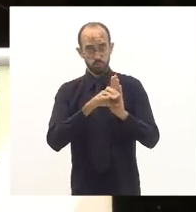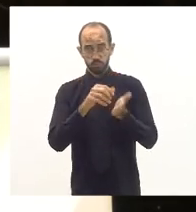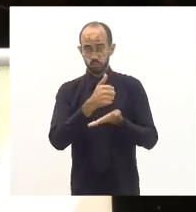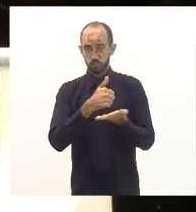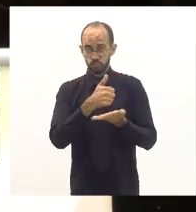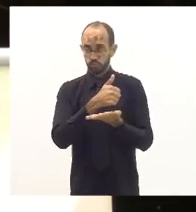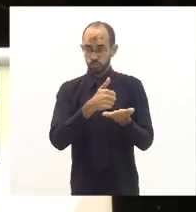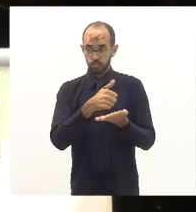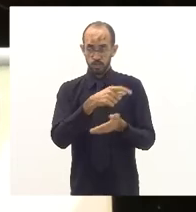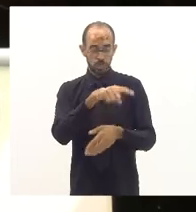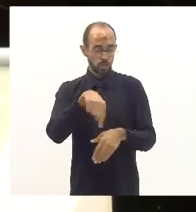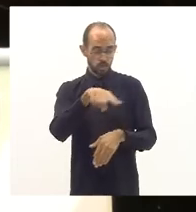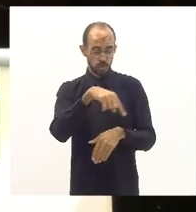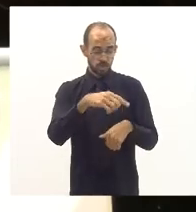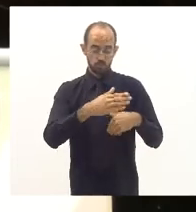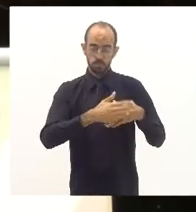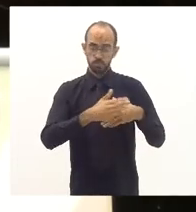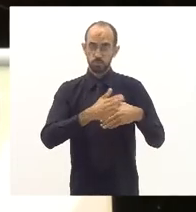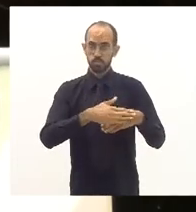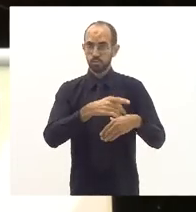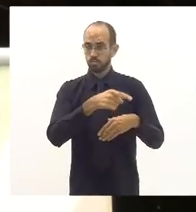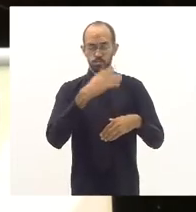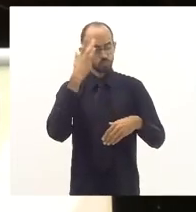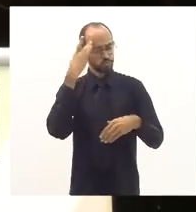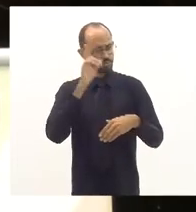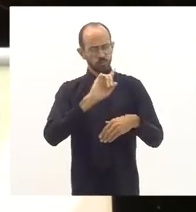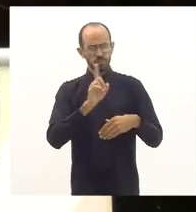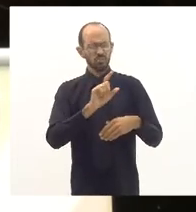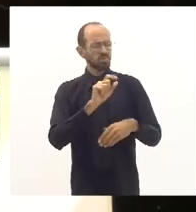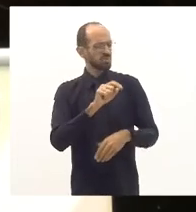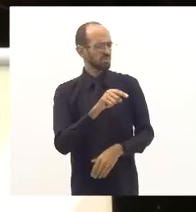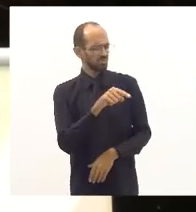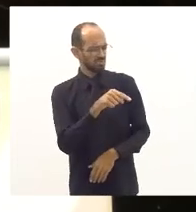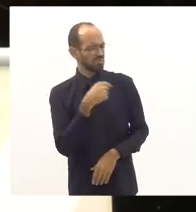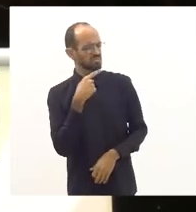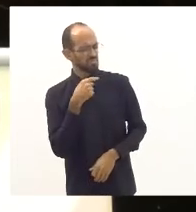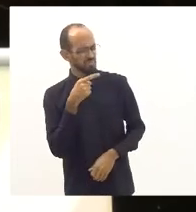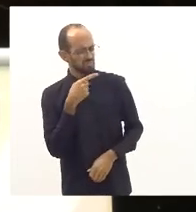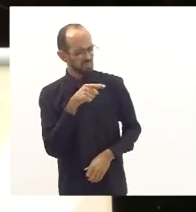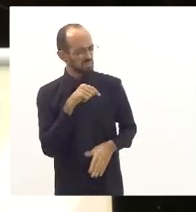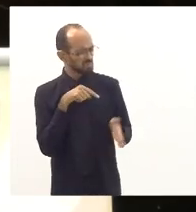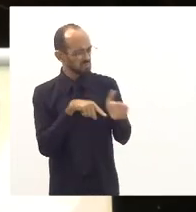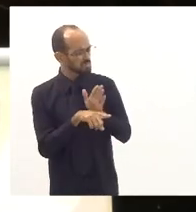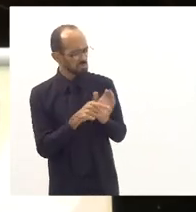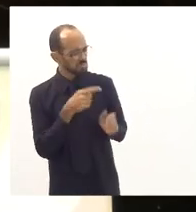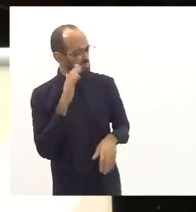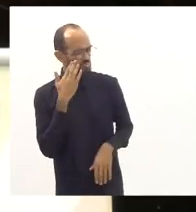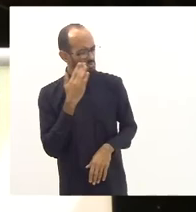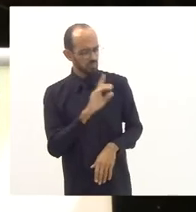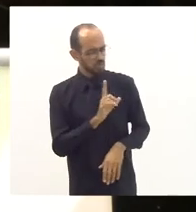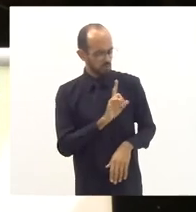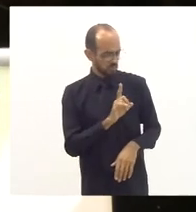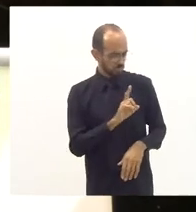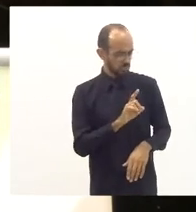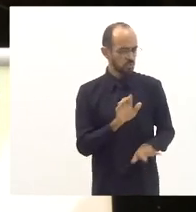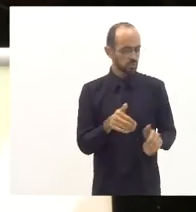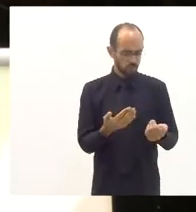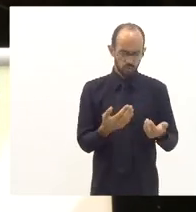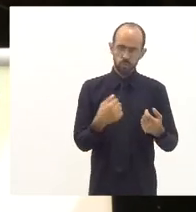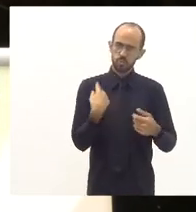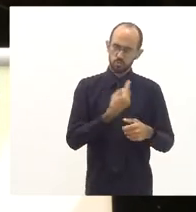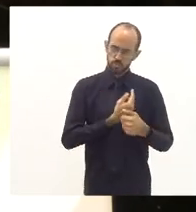sabiam elas próprias se identificarem, dizerem quem são. Então, assim, há muito ainda a ser